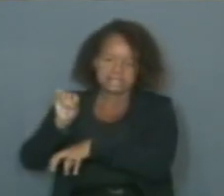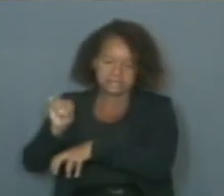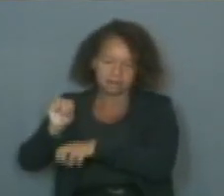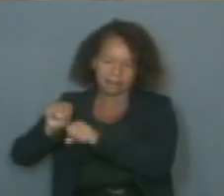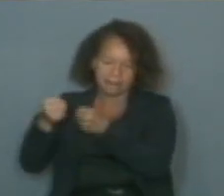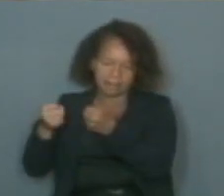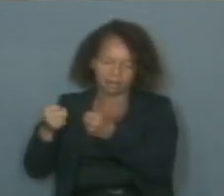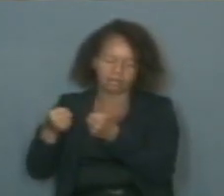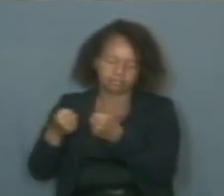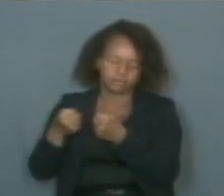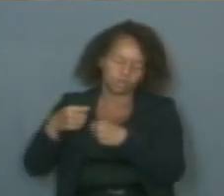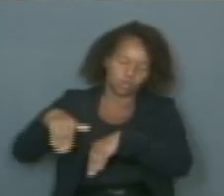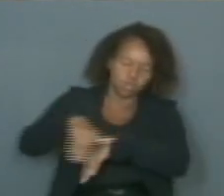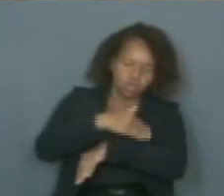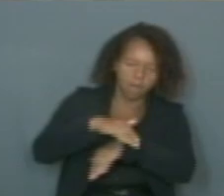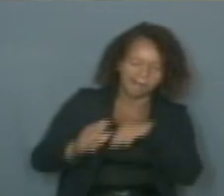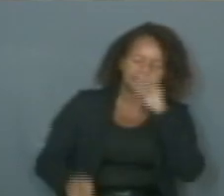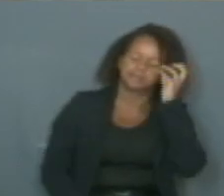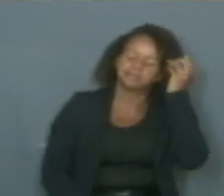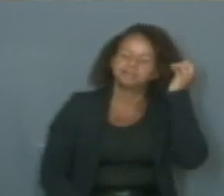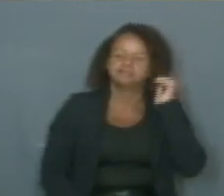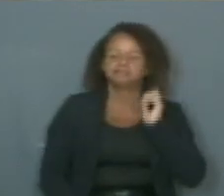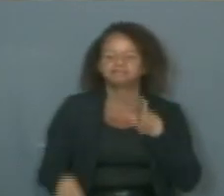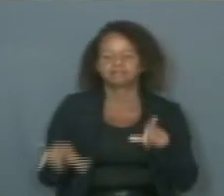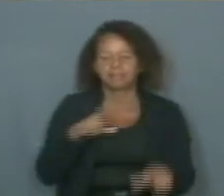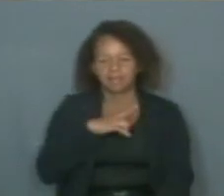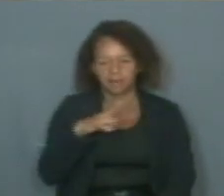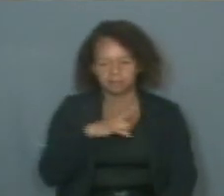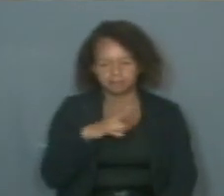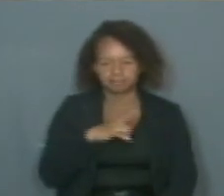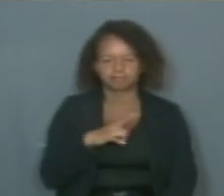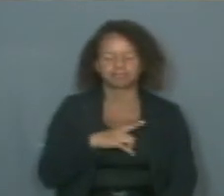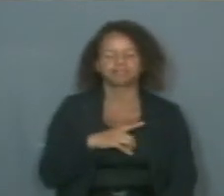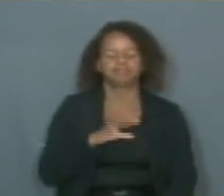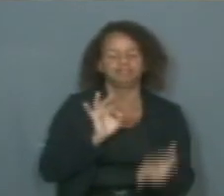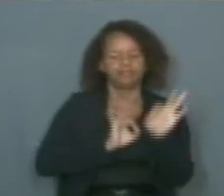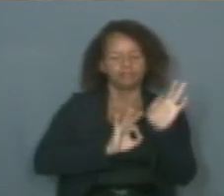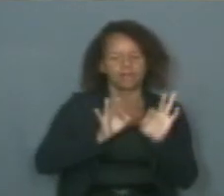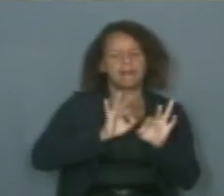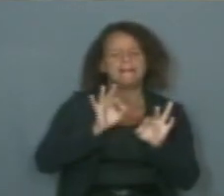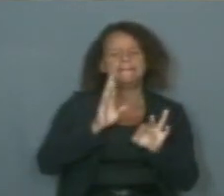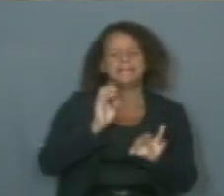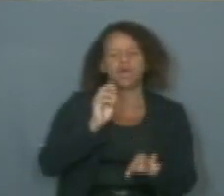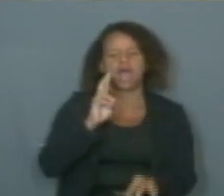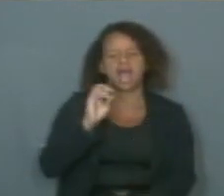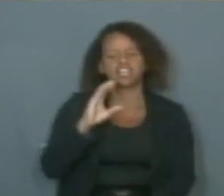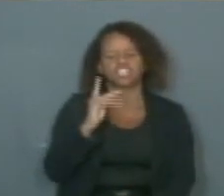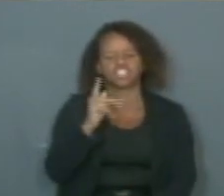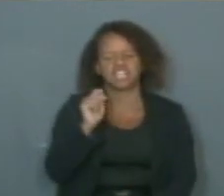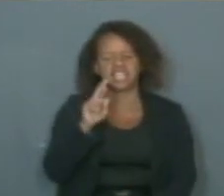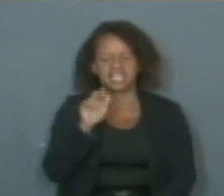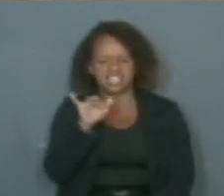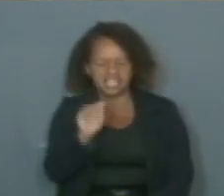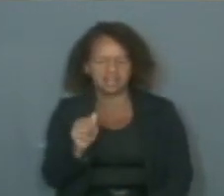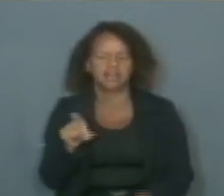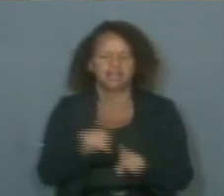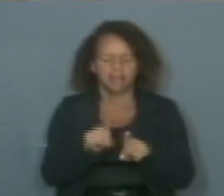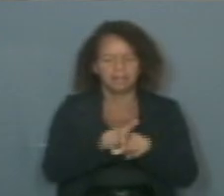quebrar, nas ruas. Temos borracharia, temos linha de